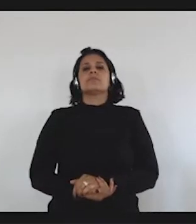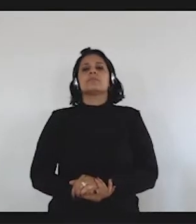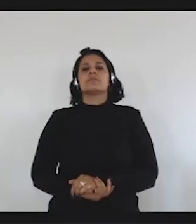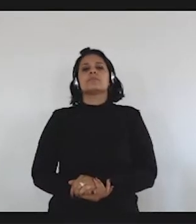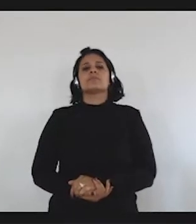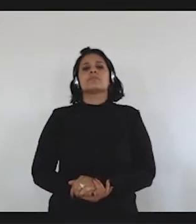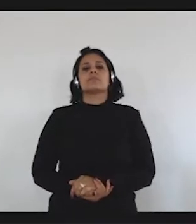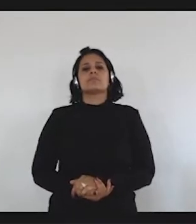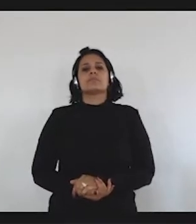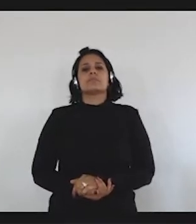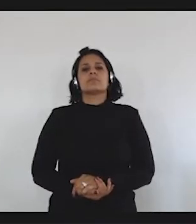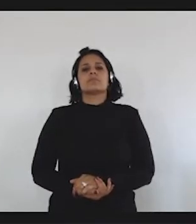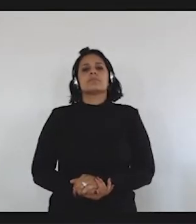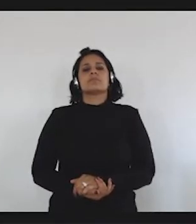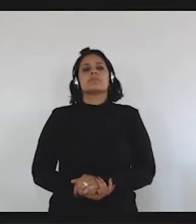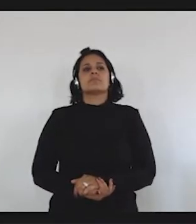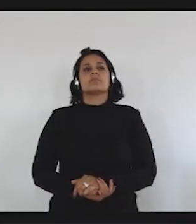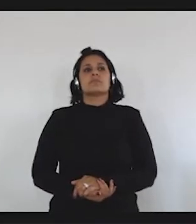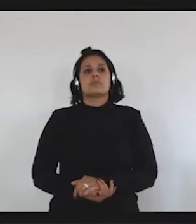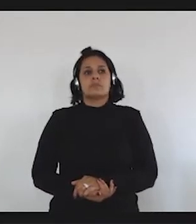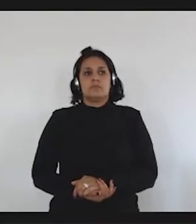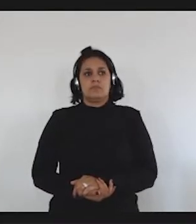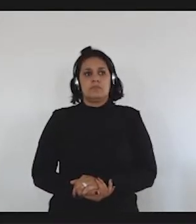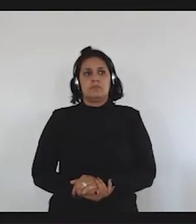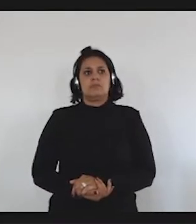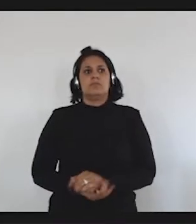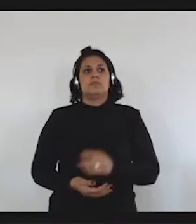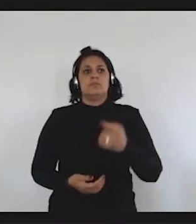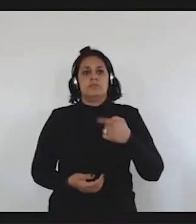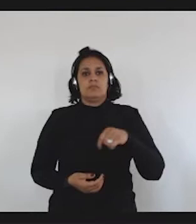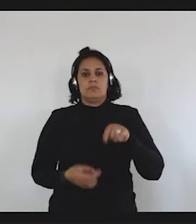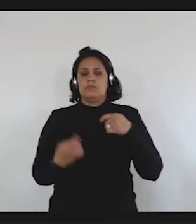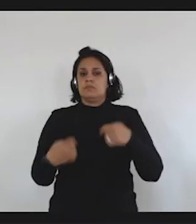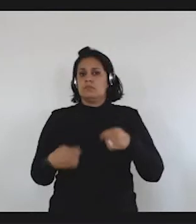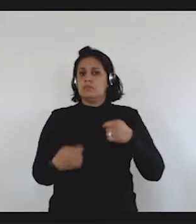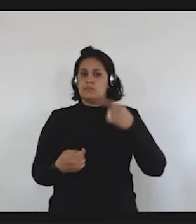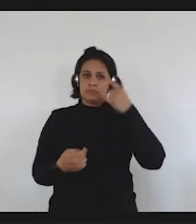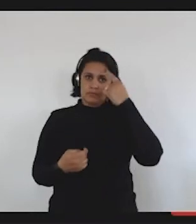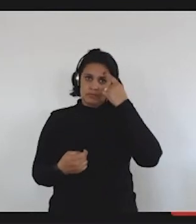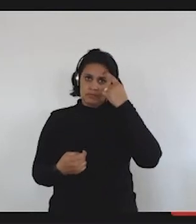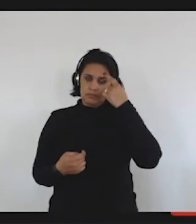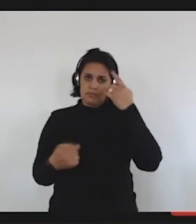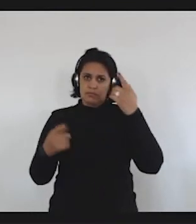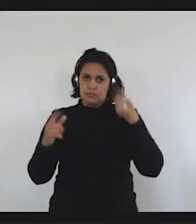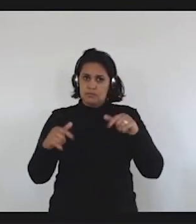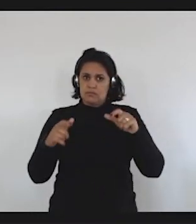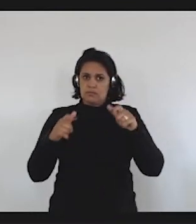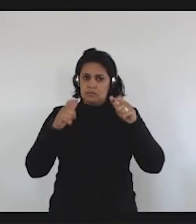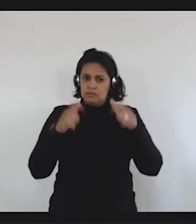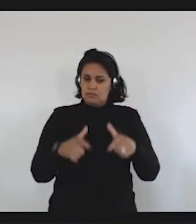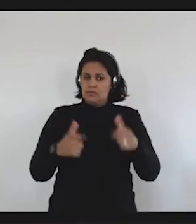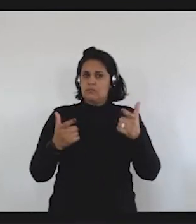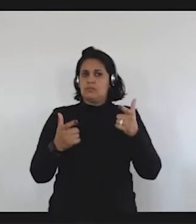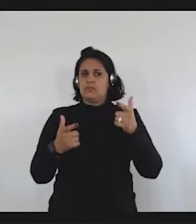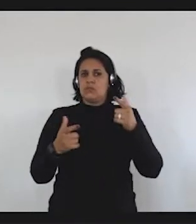as suas conclusões, seja no aspecto jurídico, seja no aspecto social, inclusive filosófico.